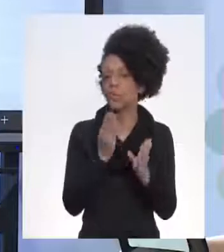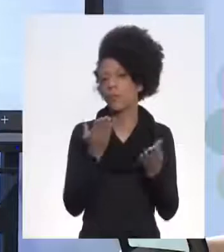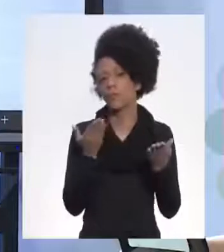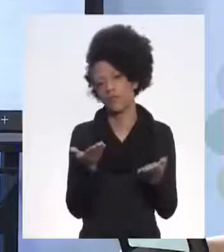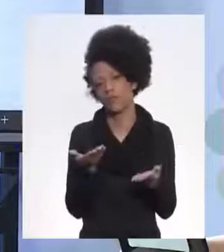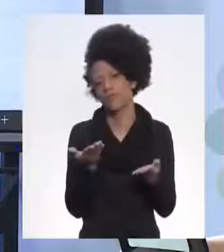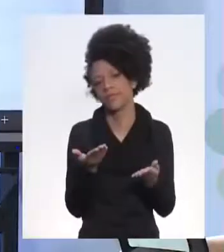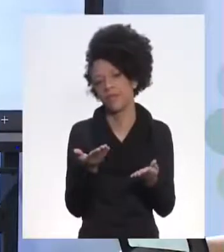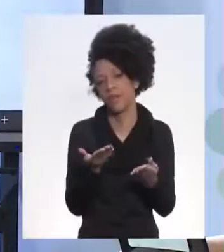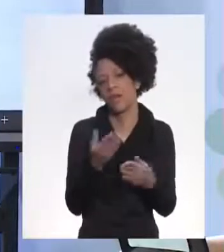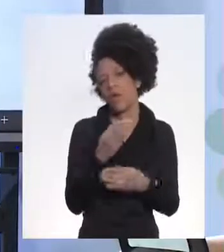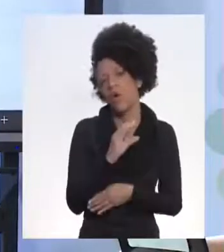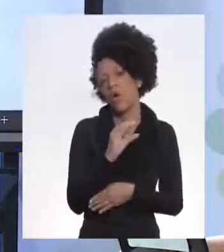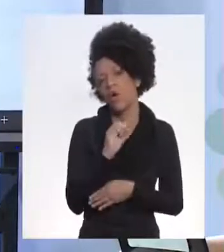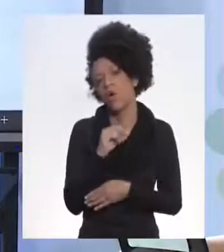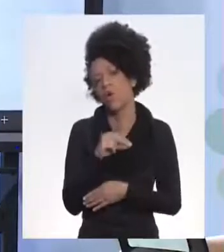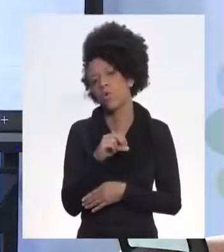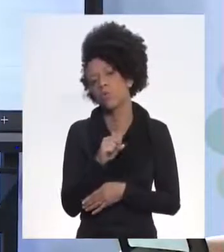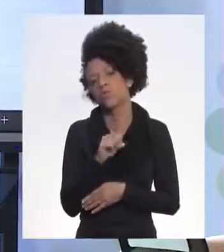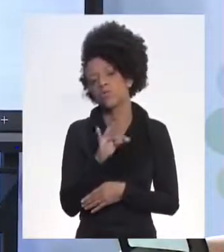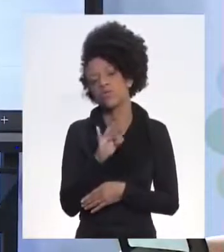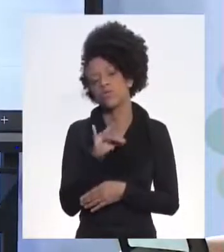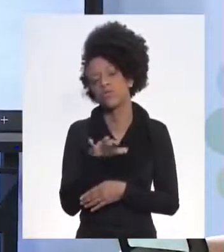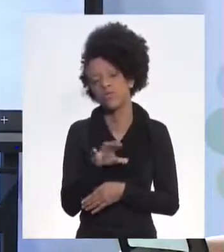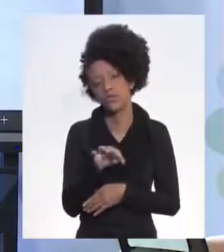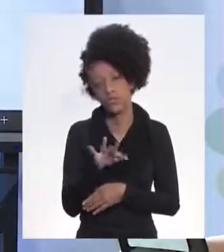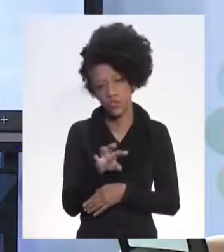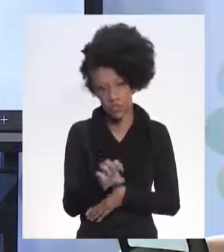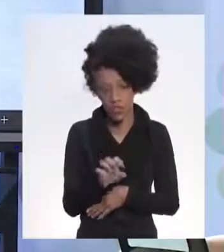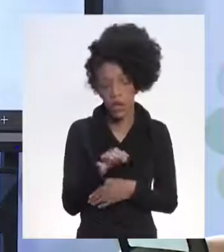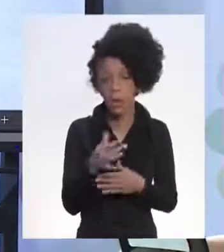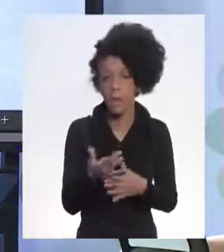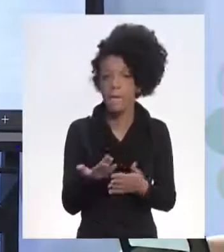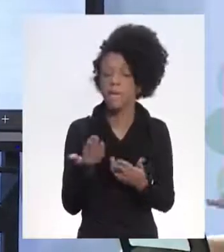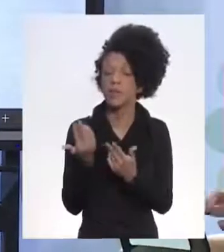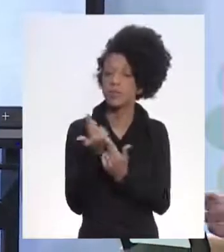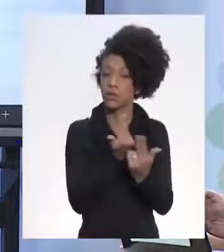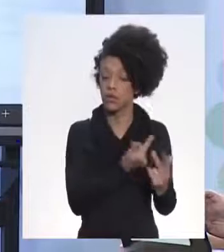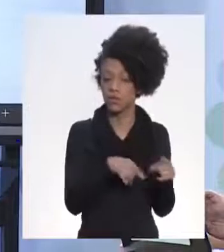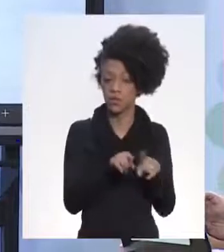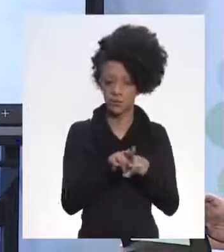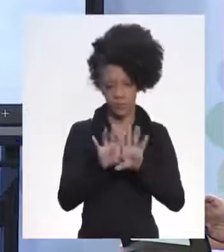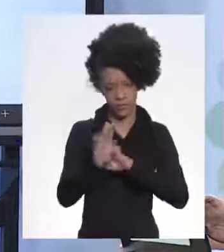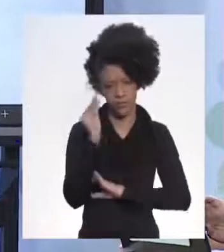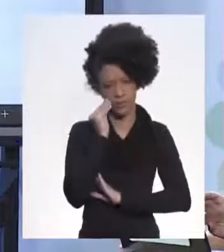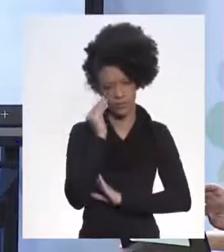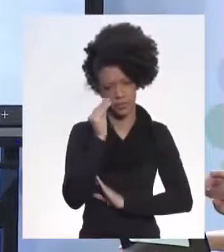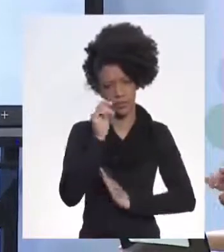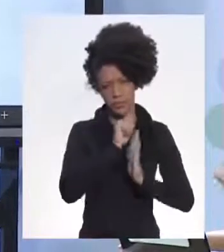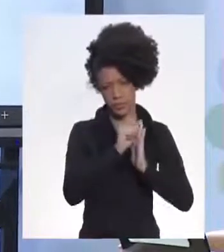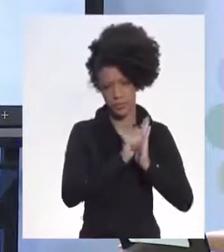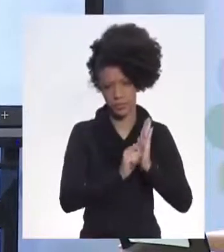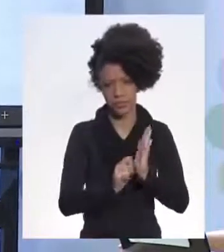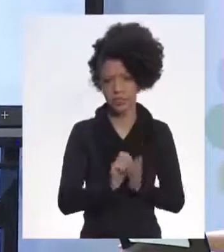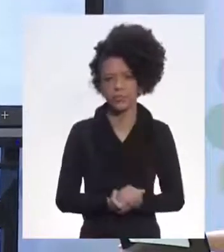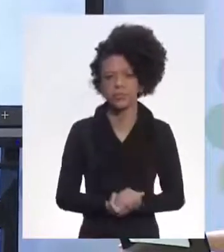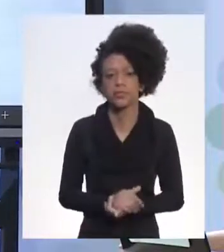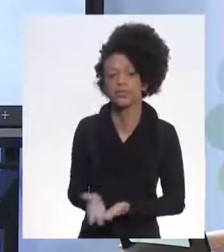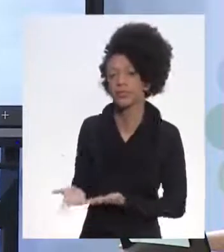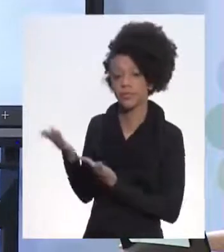seria uma constante, né? Quase que uma constante, mas seria a igualdade. Então, vamos tentar reescrever. Então, eu tinha